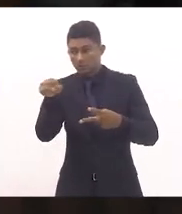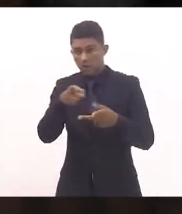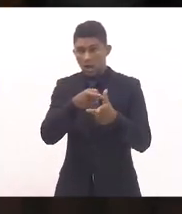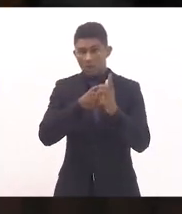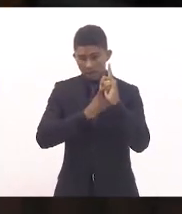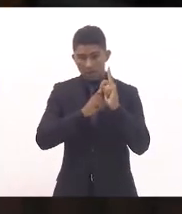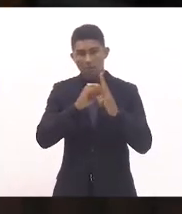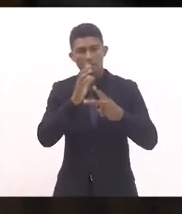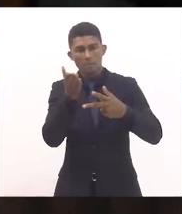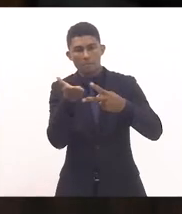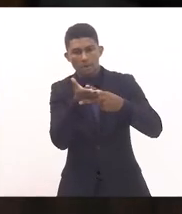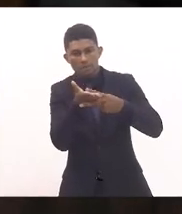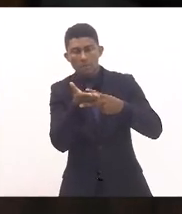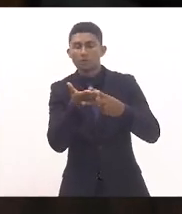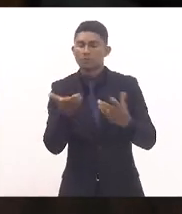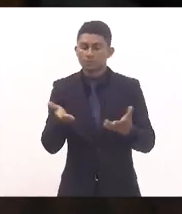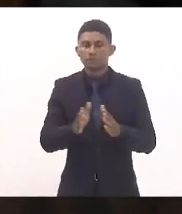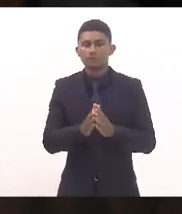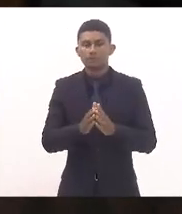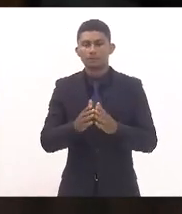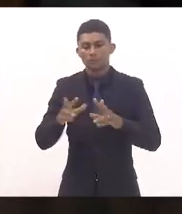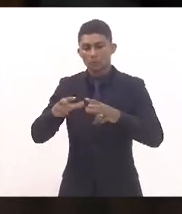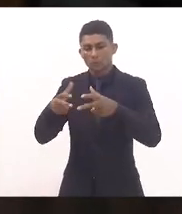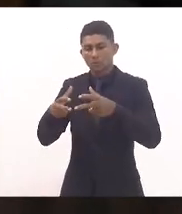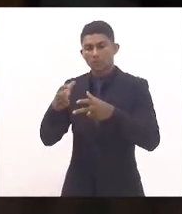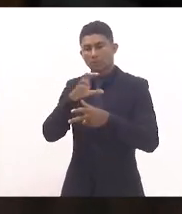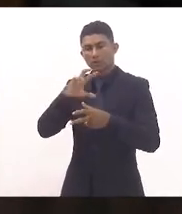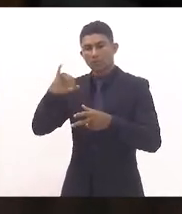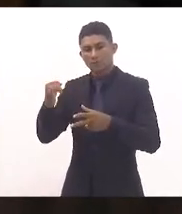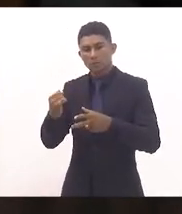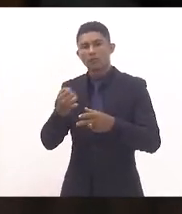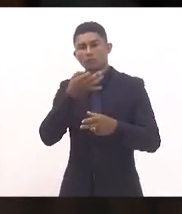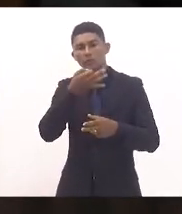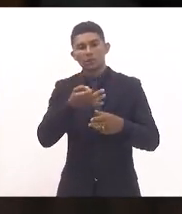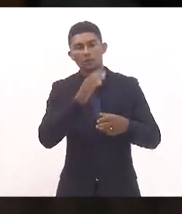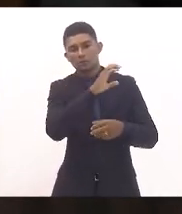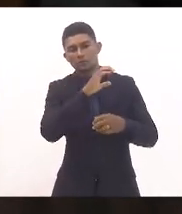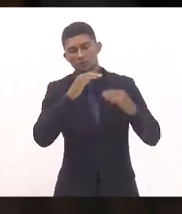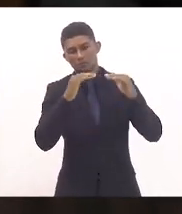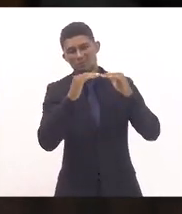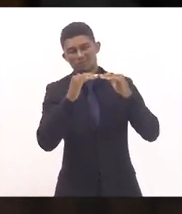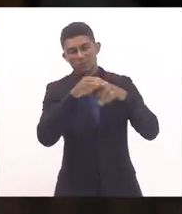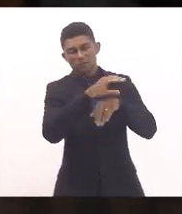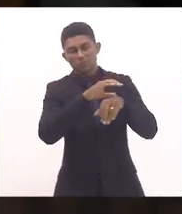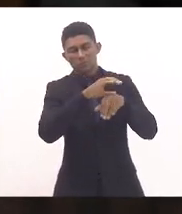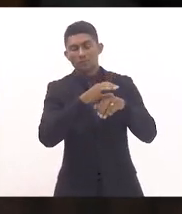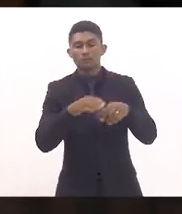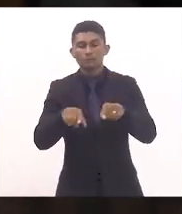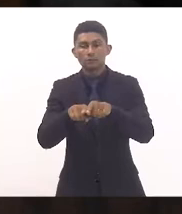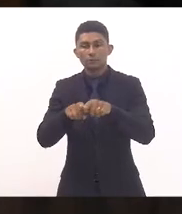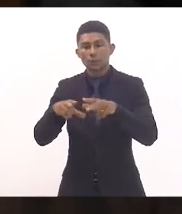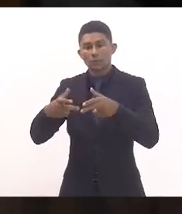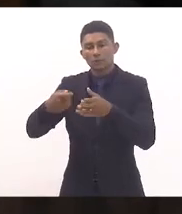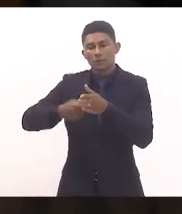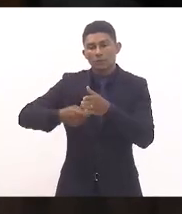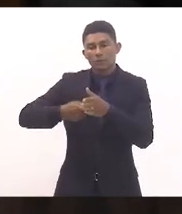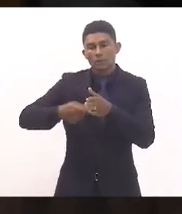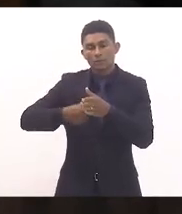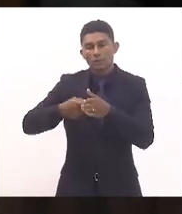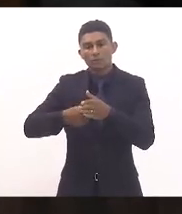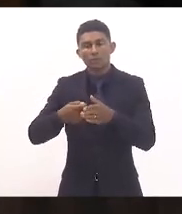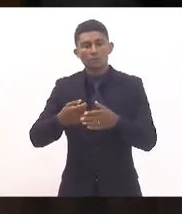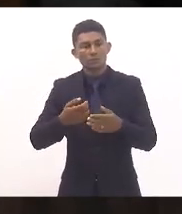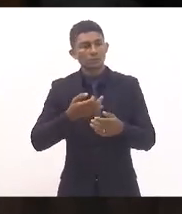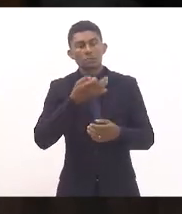da outras providências. Pareceres da Comissão de Constituição e Justiça pela condicionalidade, economia, indústria e comércio, favorável. De tributação, controle da arrecadação